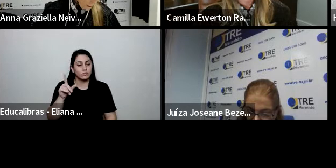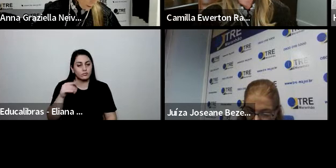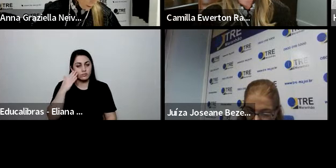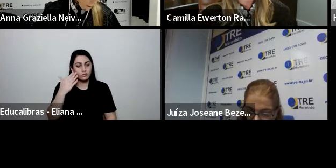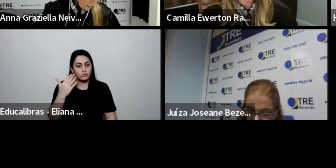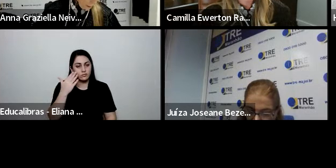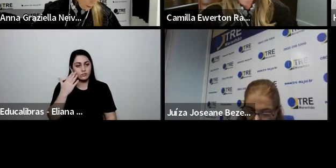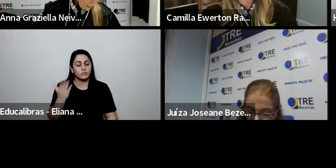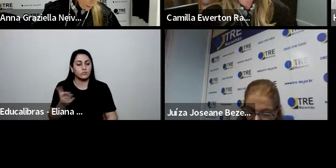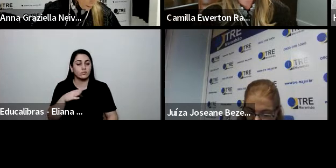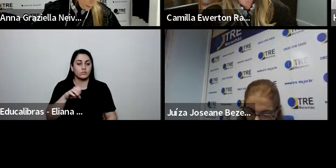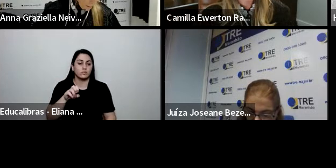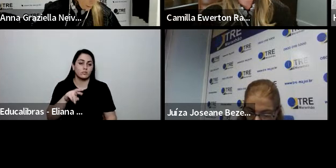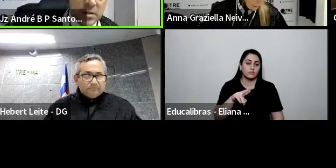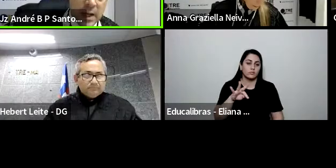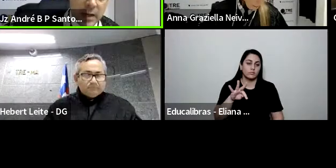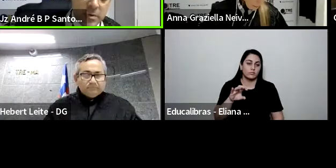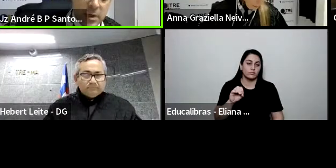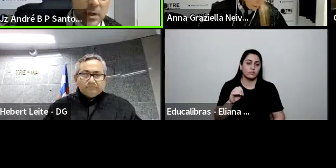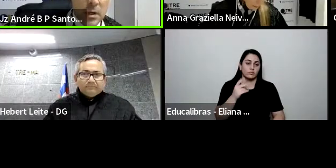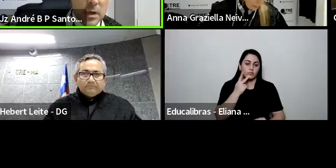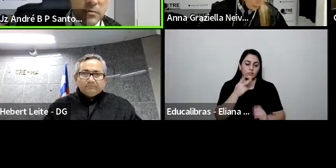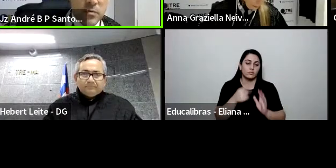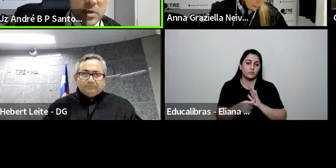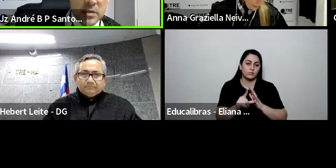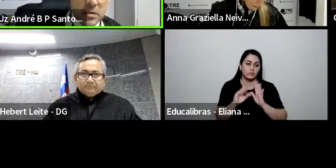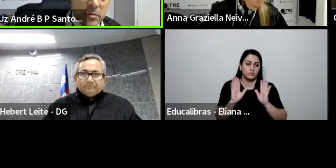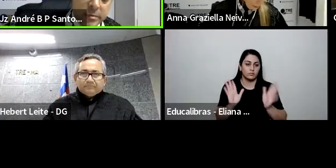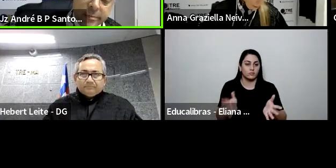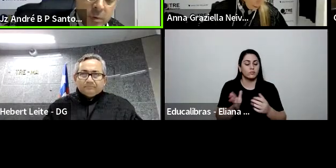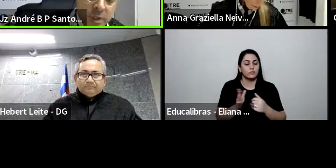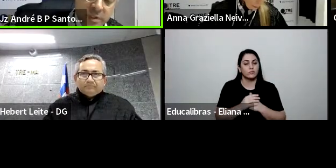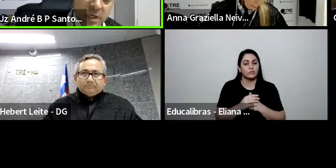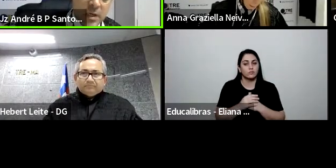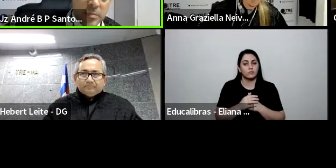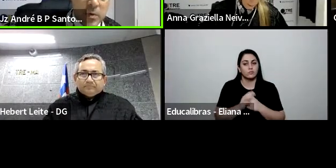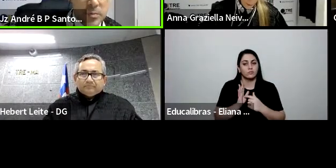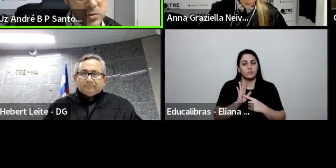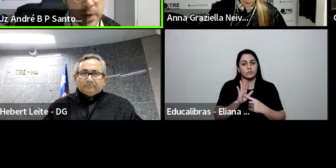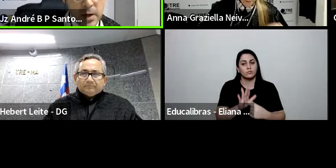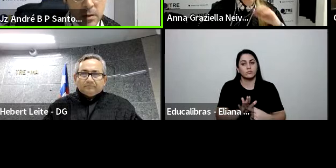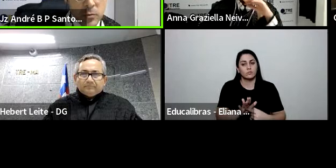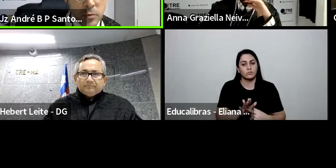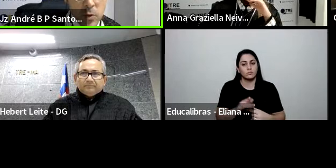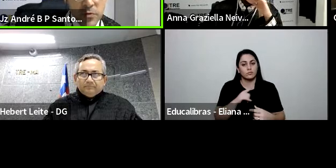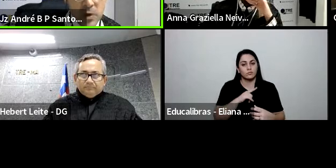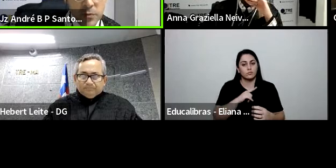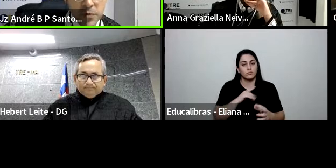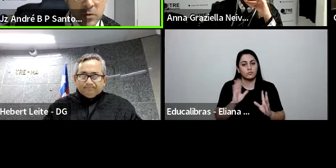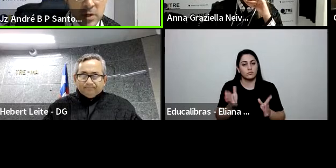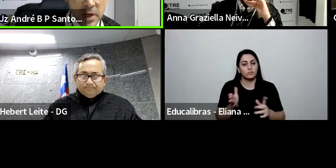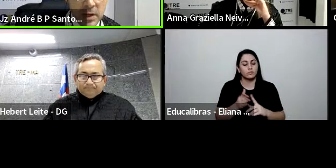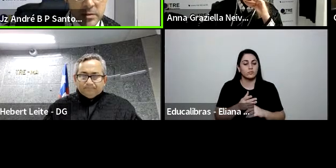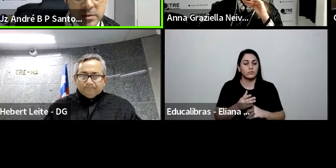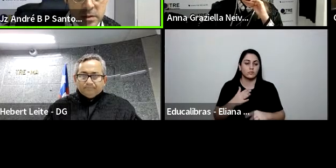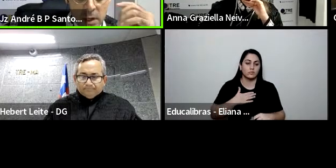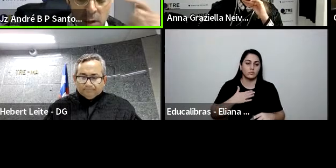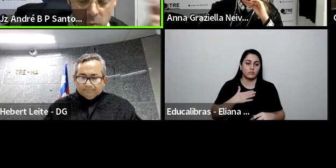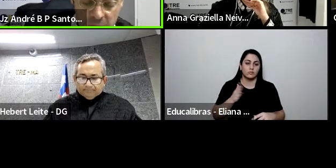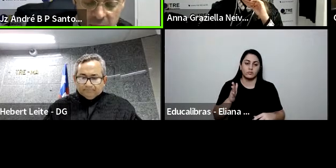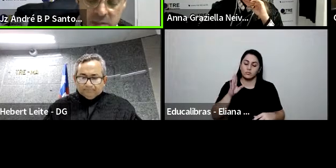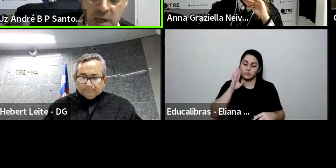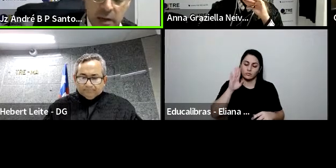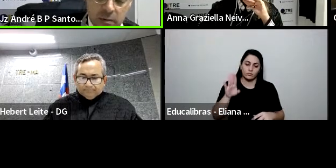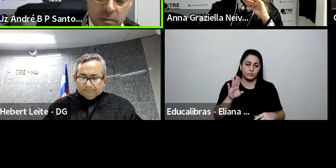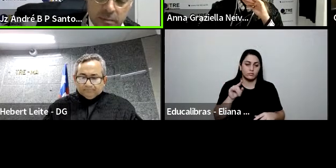vamos ao mer e aqui como já tinha adiantar eu vou trazer seria pelo menos para no meu Deus Fiel da balança